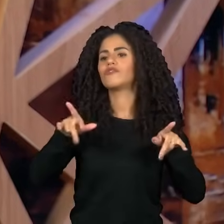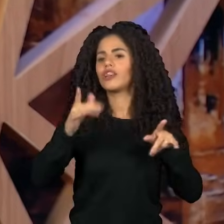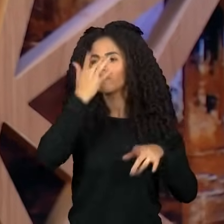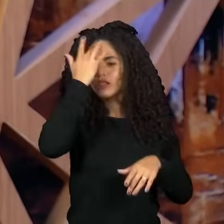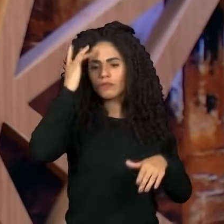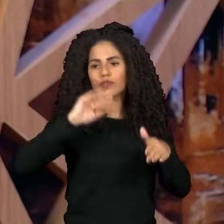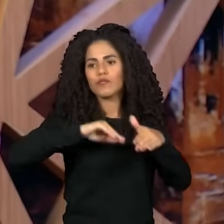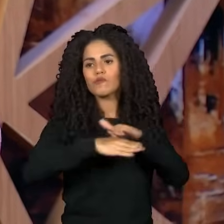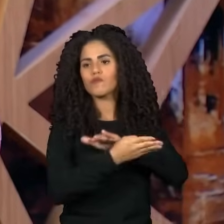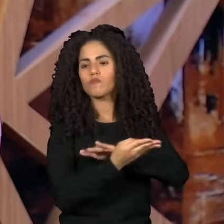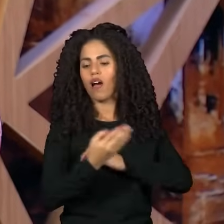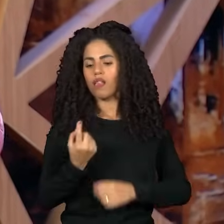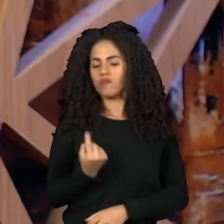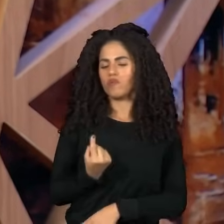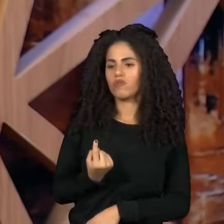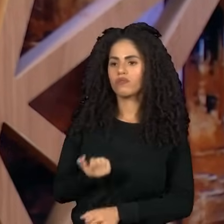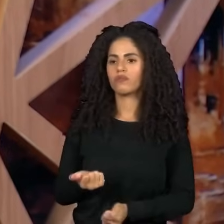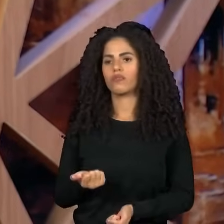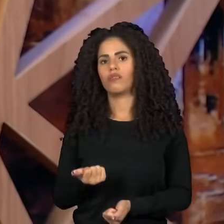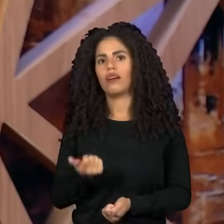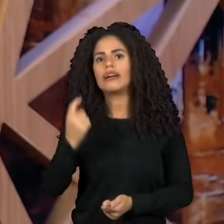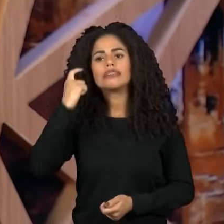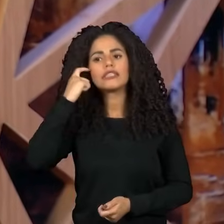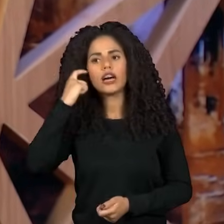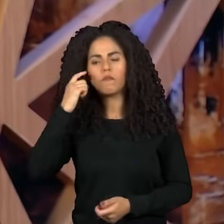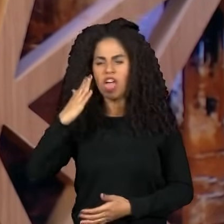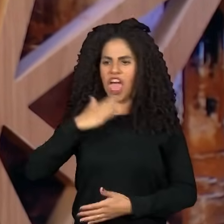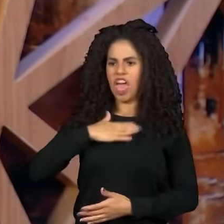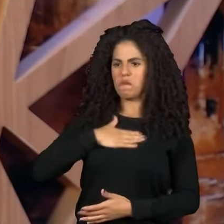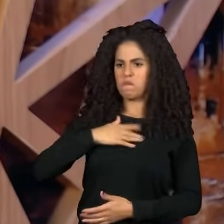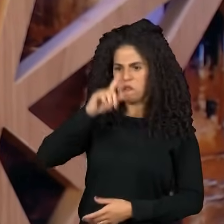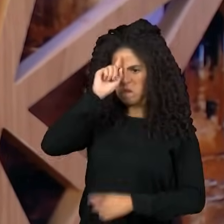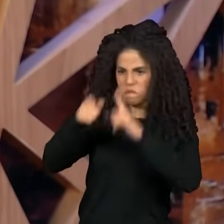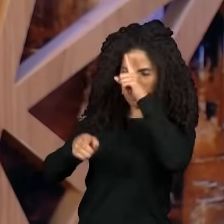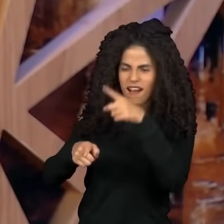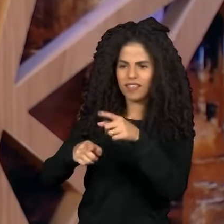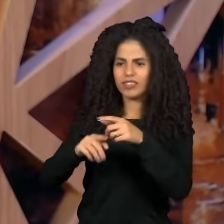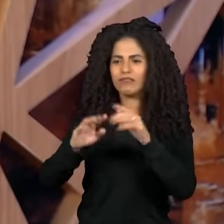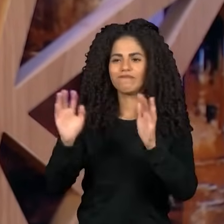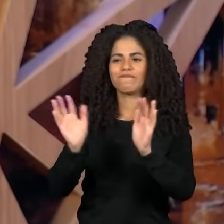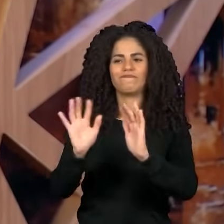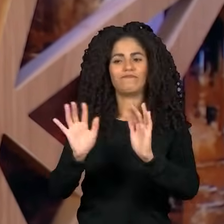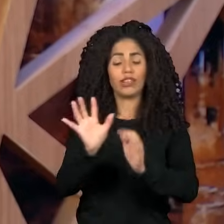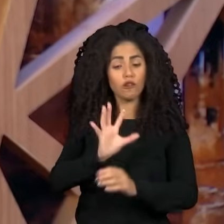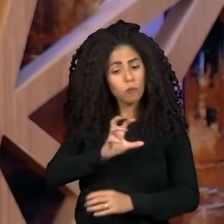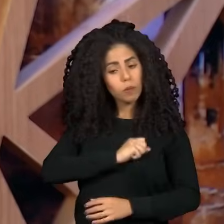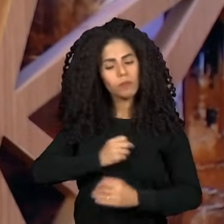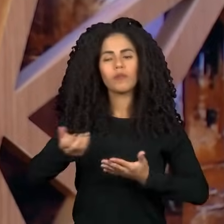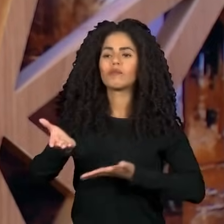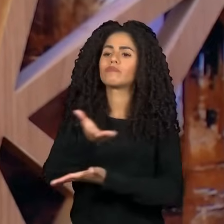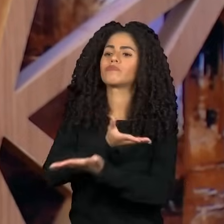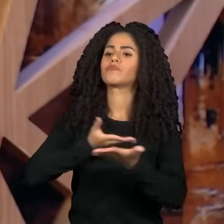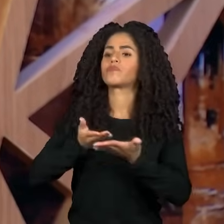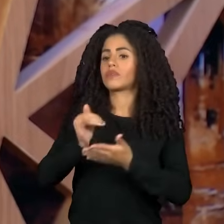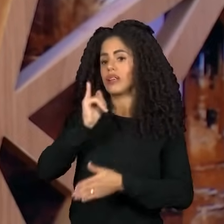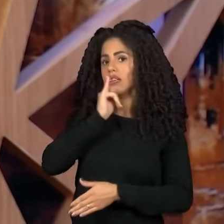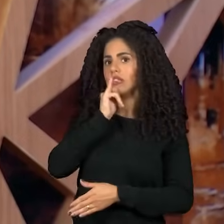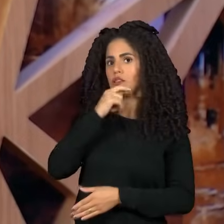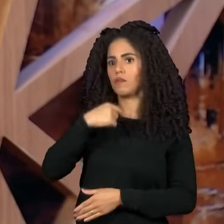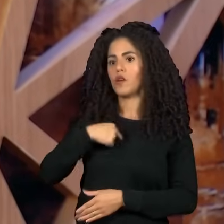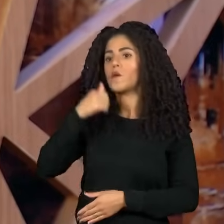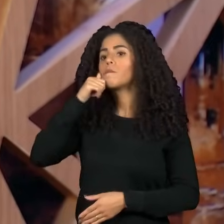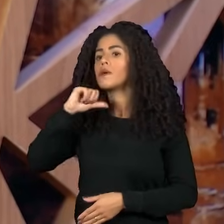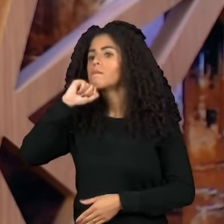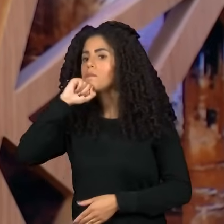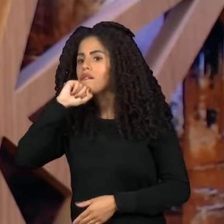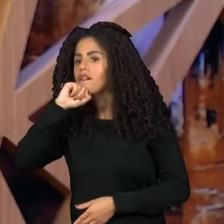noção de individualidade, essa noção de posse, mas você entender que o amor é uma partilha. Por exemplo, eu tenho a minha mãe,